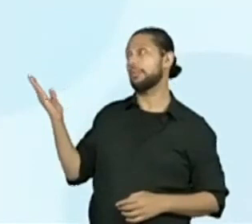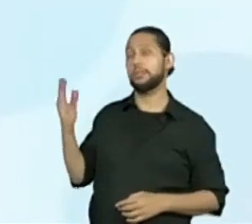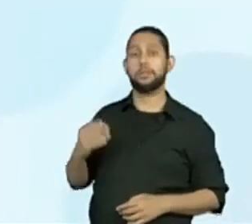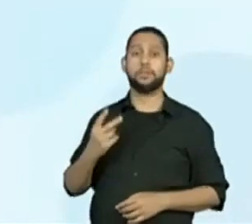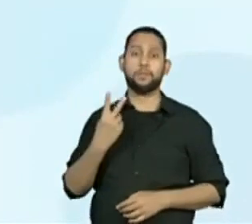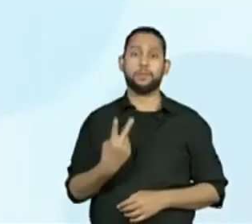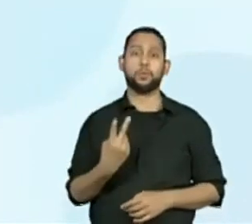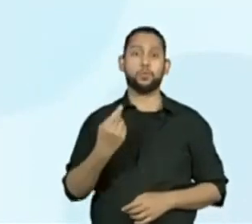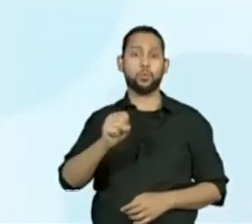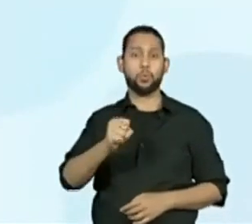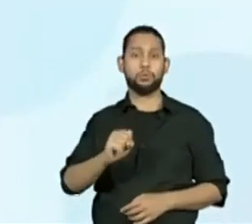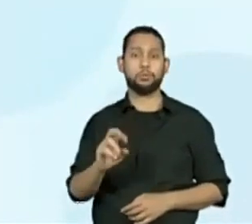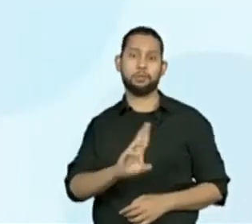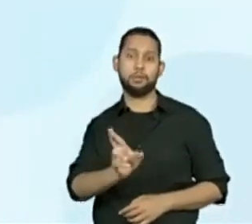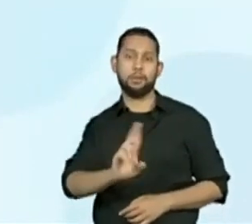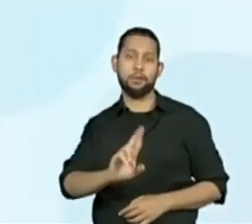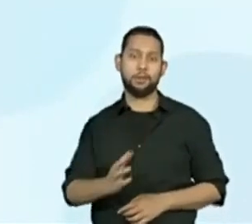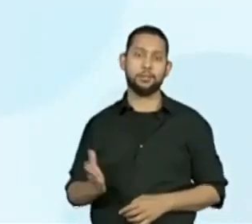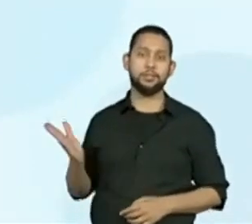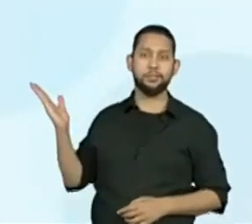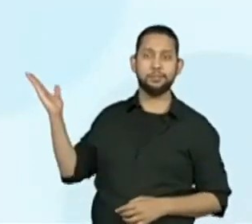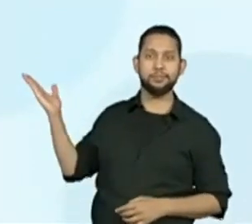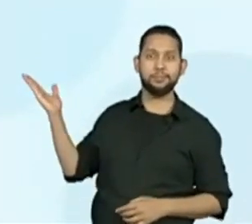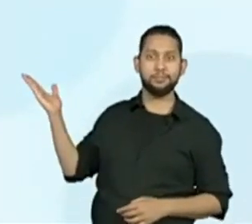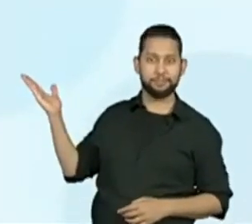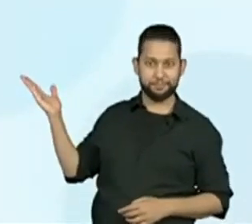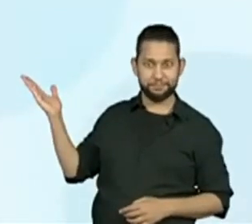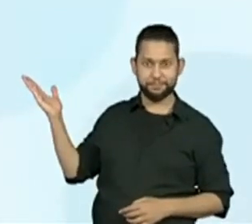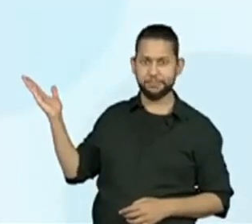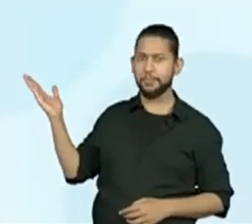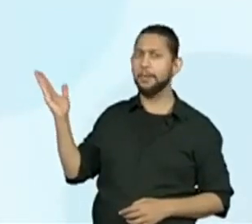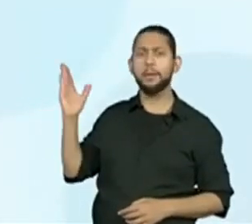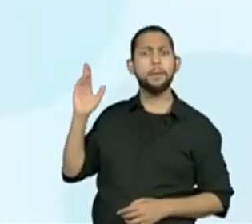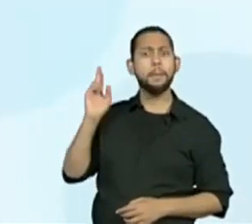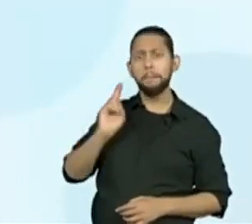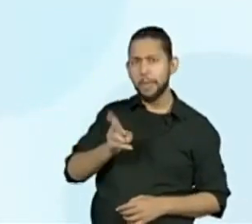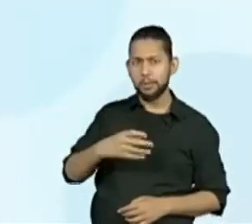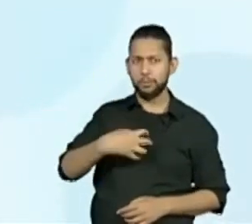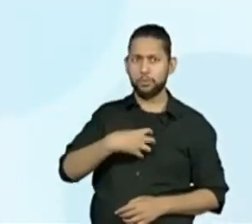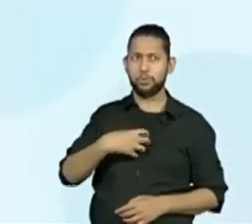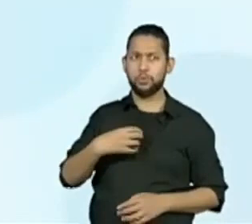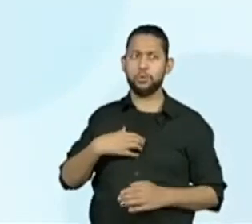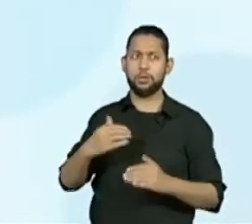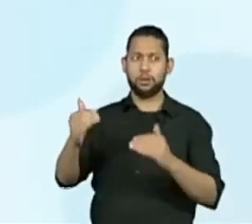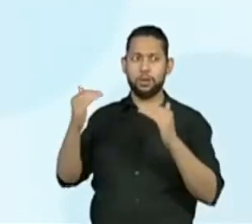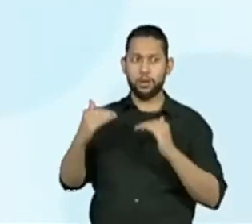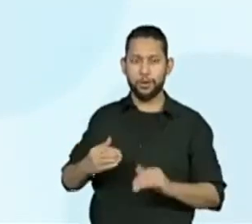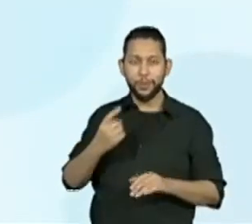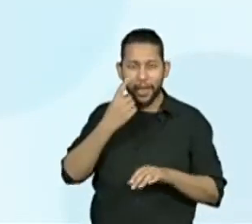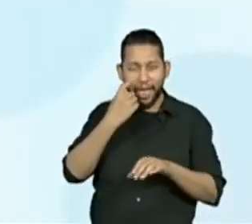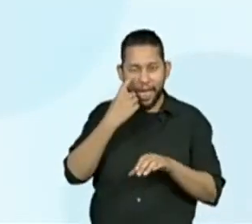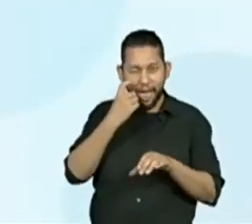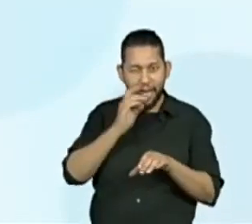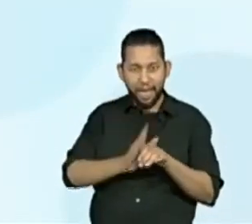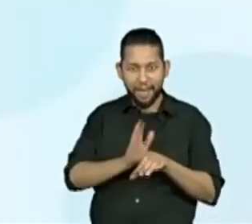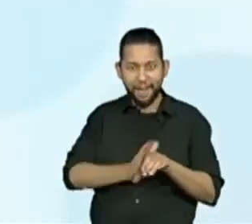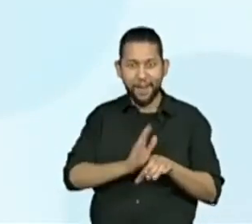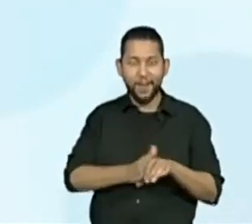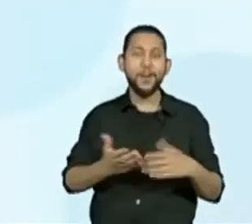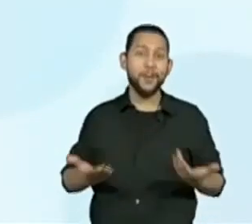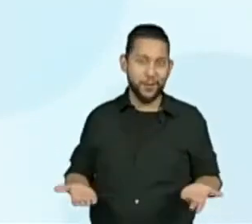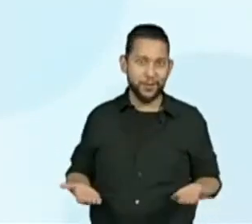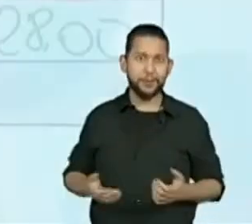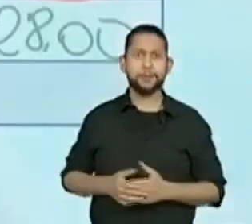obter 28 reais vamos fazer a mesma coisa aí com o preço da cebola